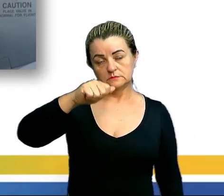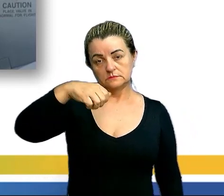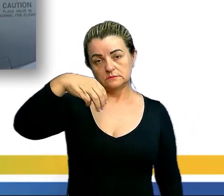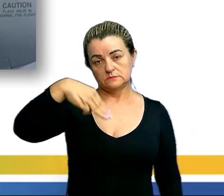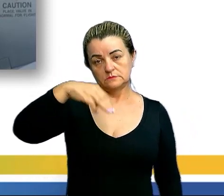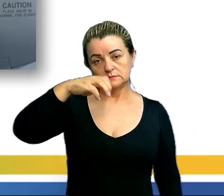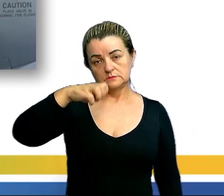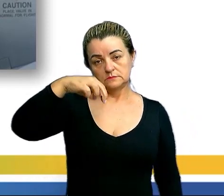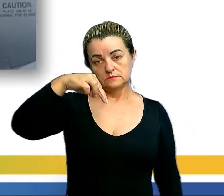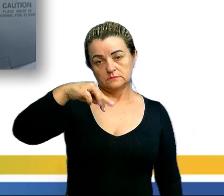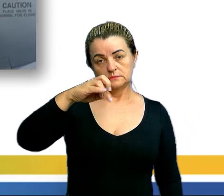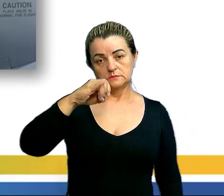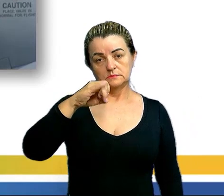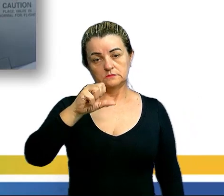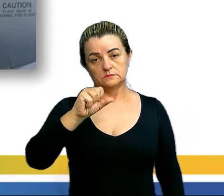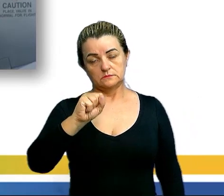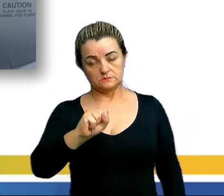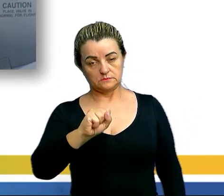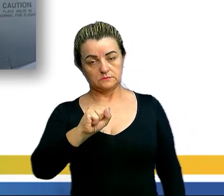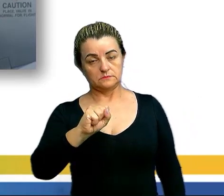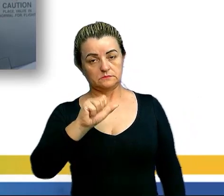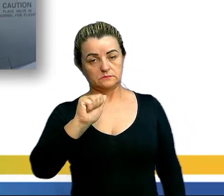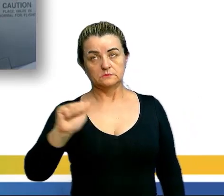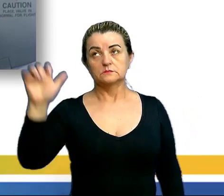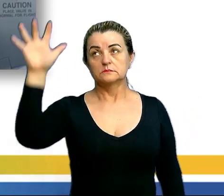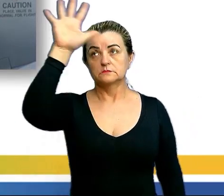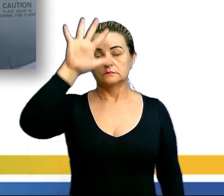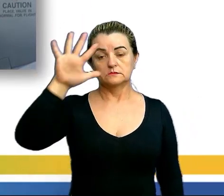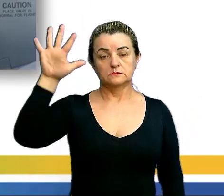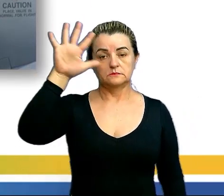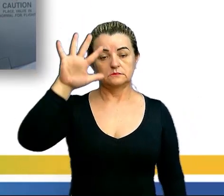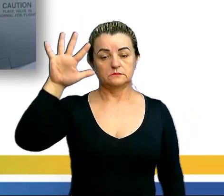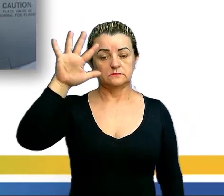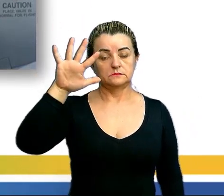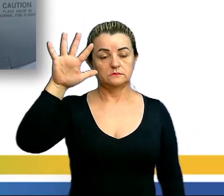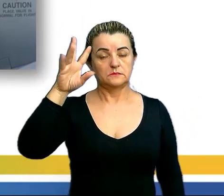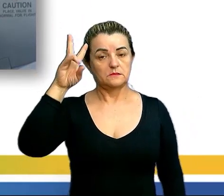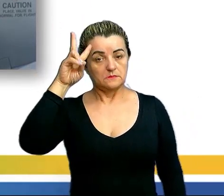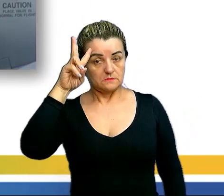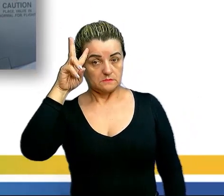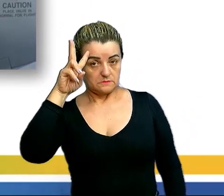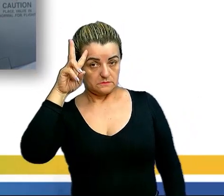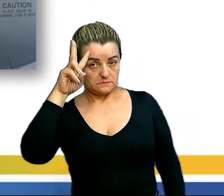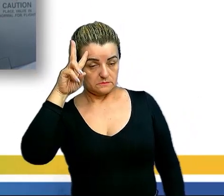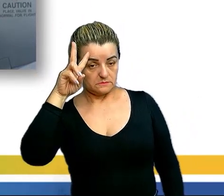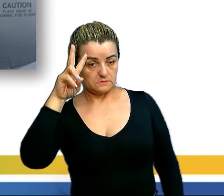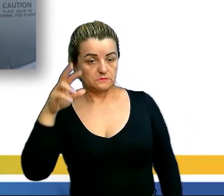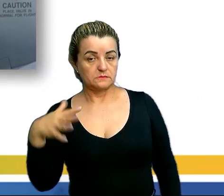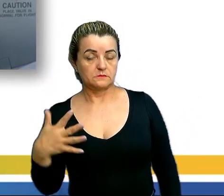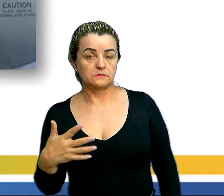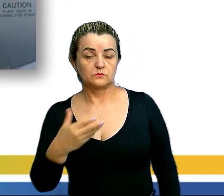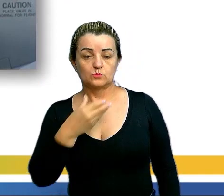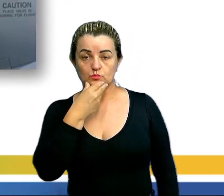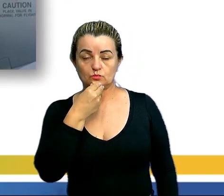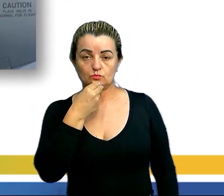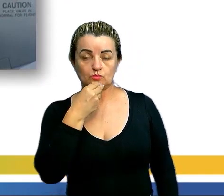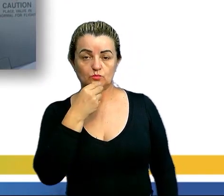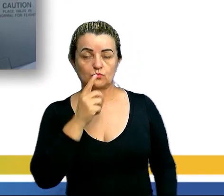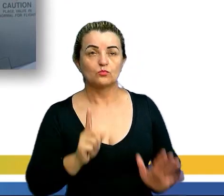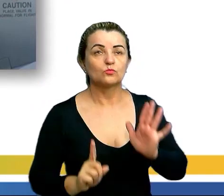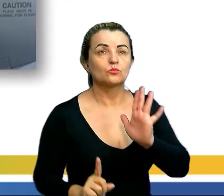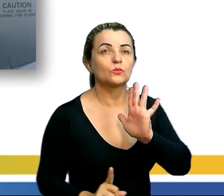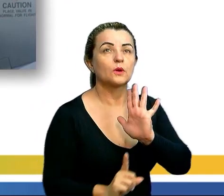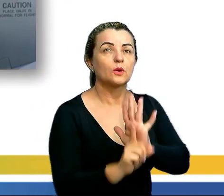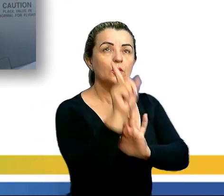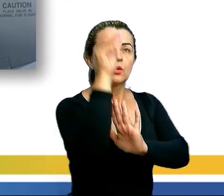nesse tempo, tá, gente? Só para a gente lembrar, né, coloquei aí duas imagens, lembrar que o episódio em que o homem vai chegar à Lua,